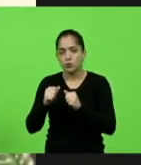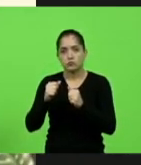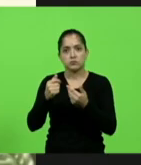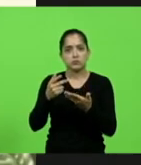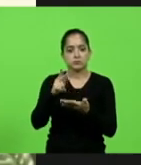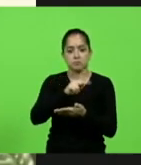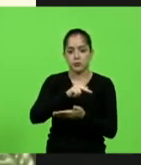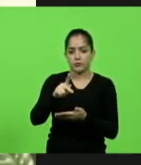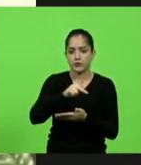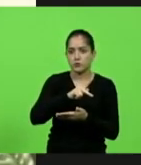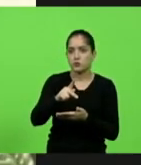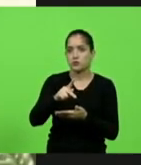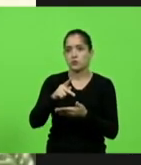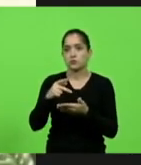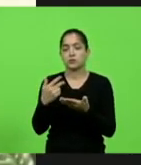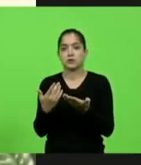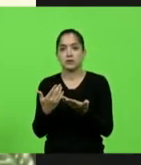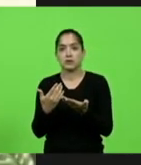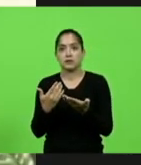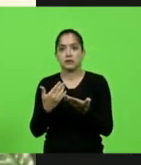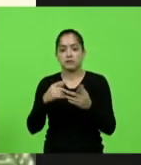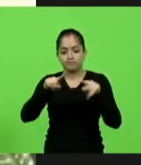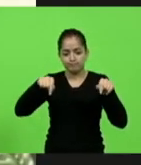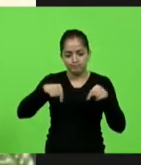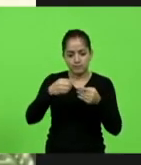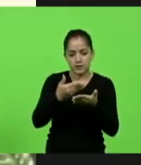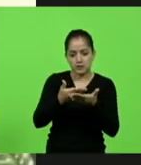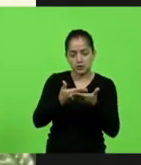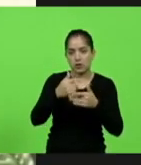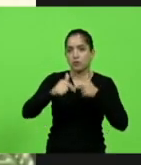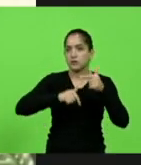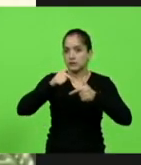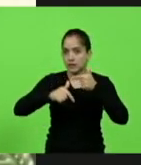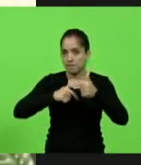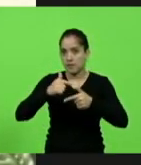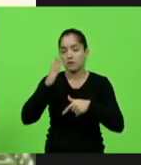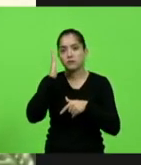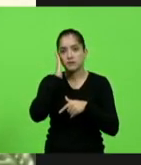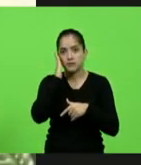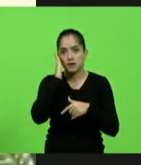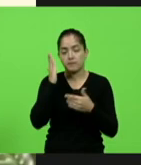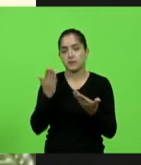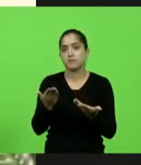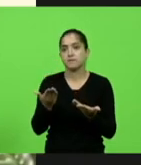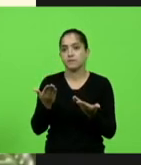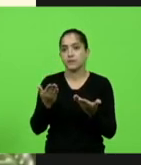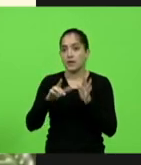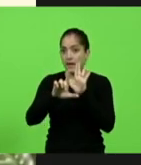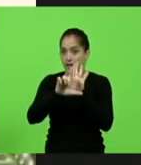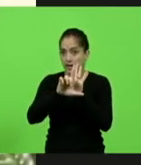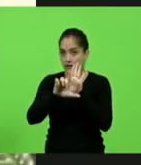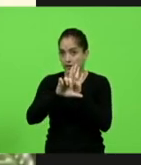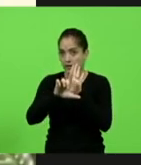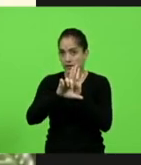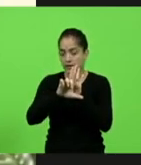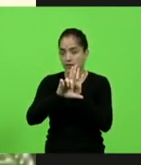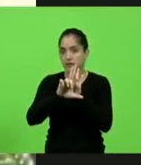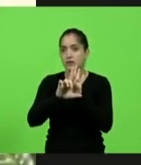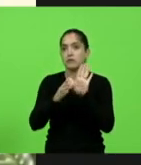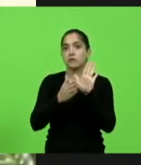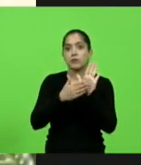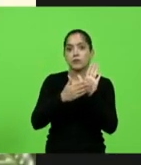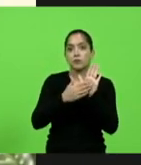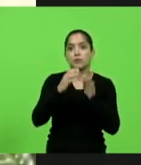prática de sala de aula sabe disso. Né? E vejam, né, essa lei ela foi proposta em